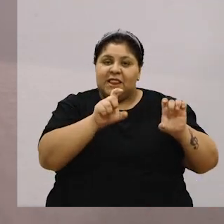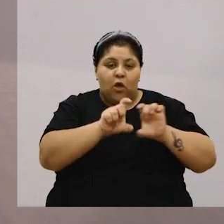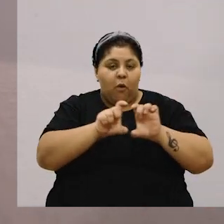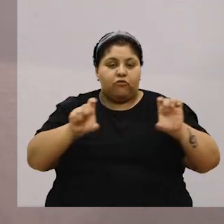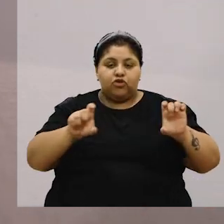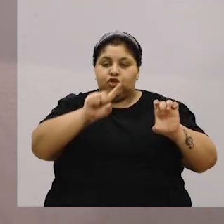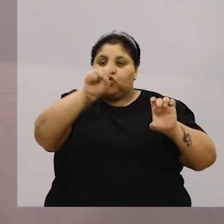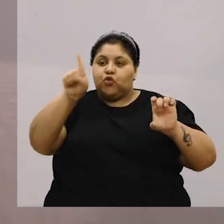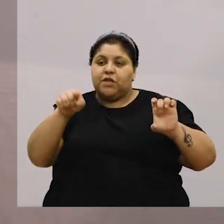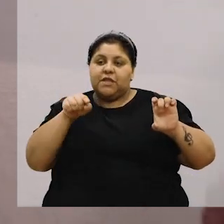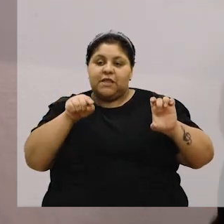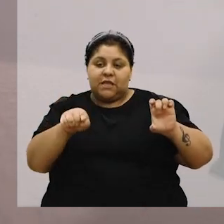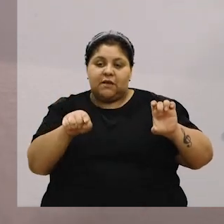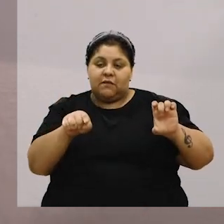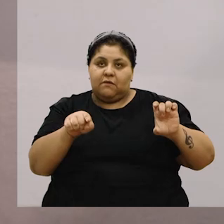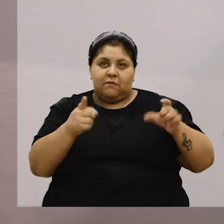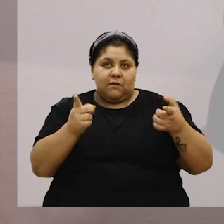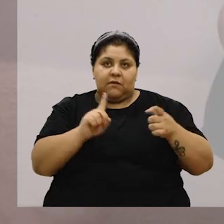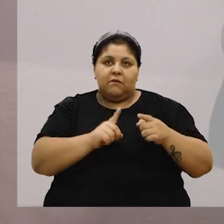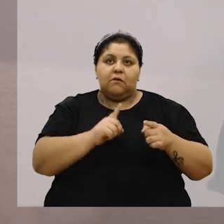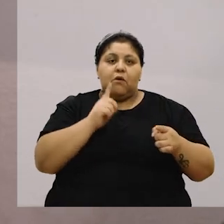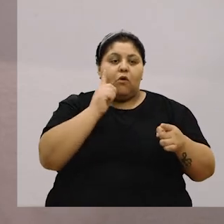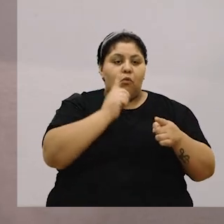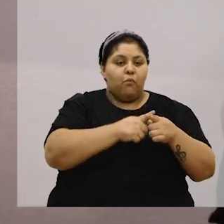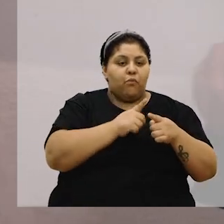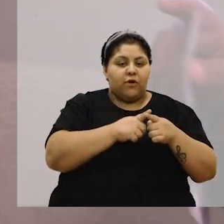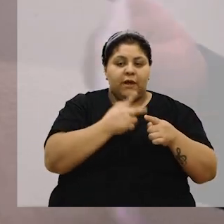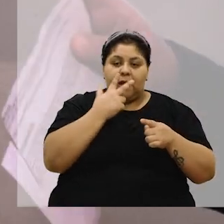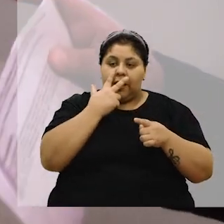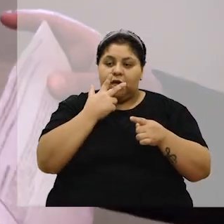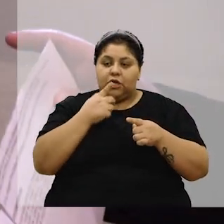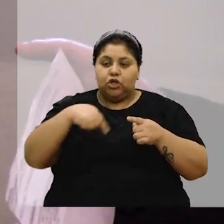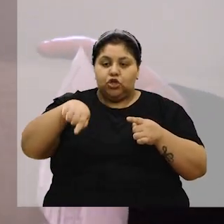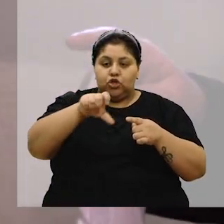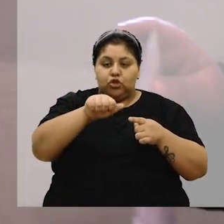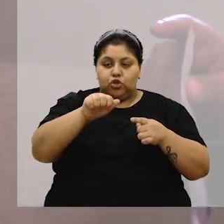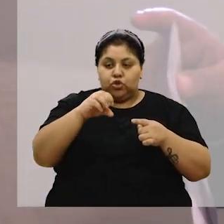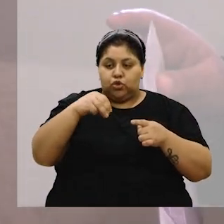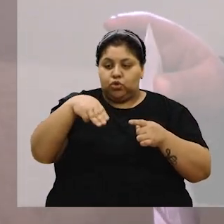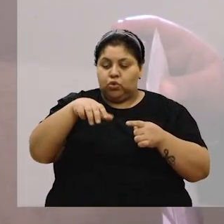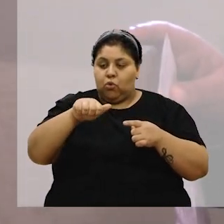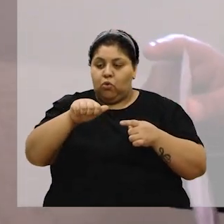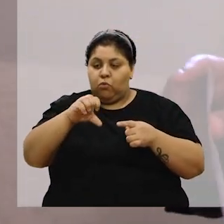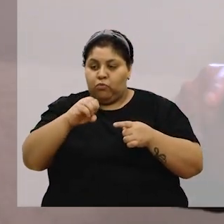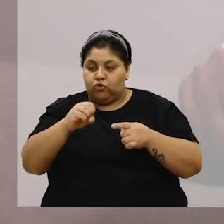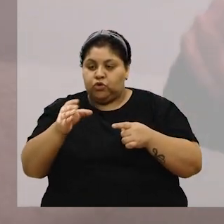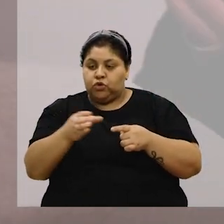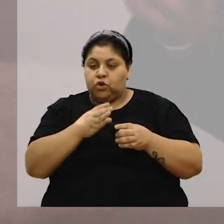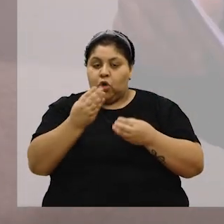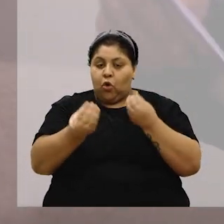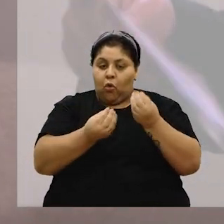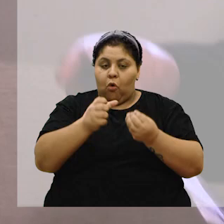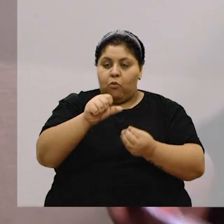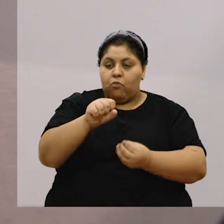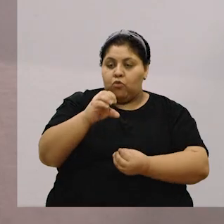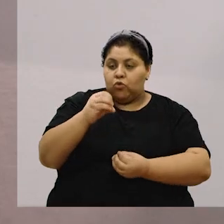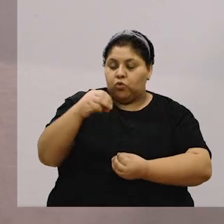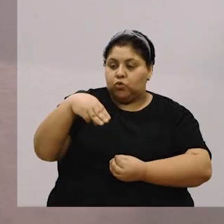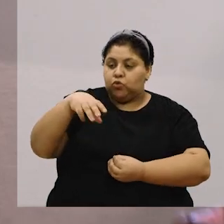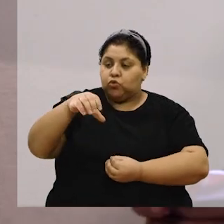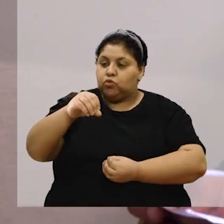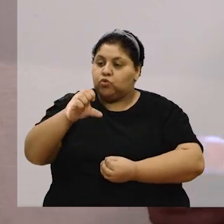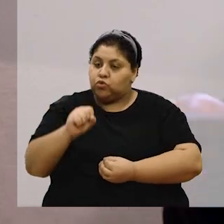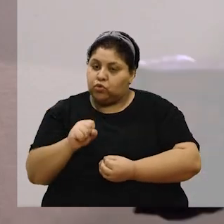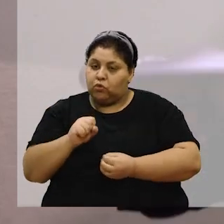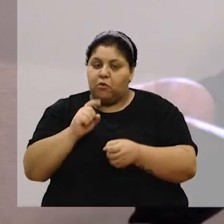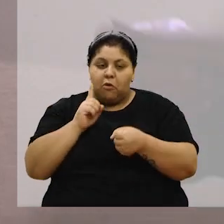responde, ele não é um título interrogatório, ele é um porquê junto. Por que somos como somos? Quer dizer, uma cidade quase que